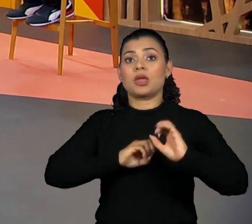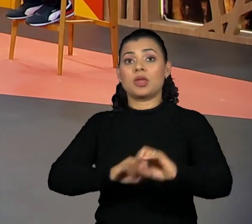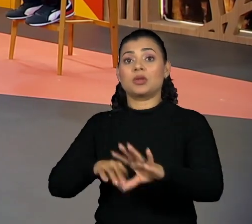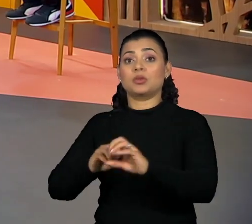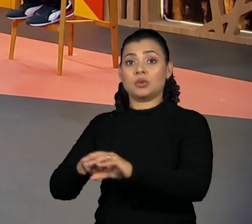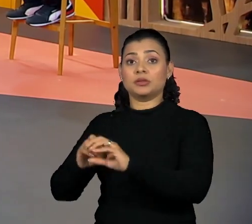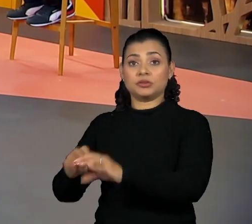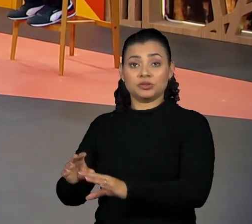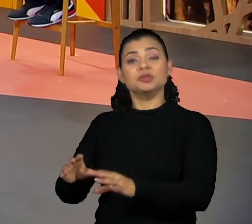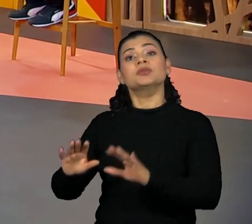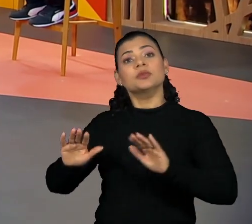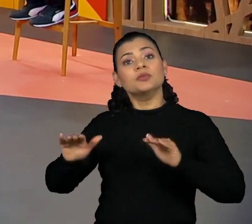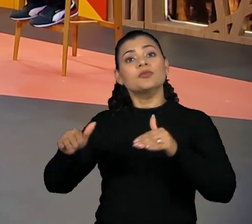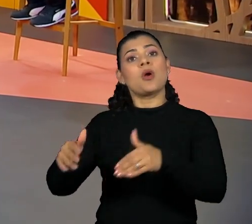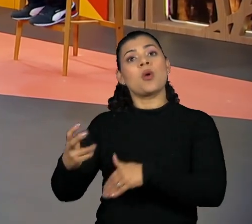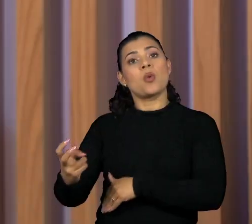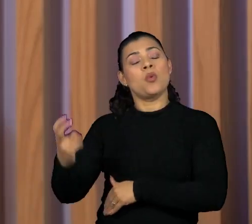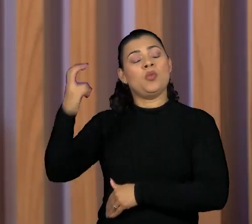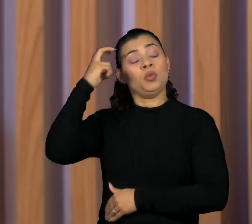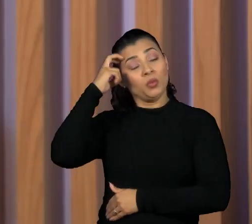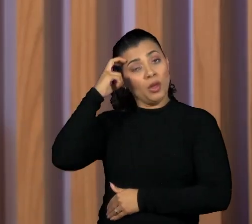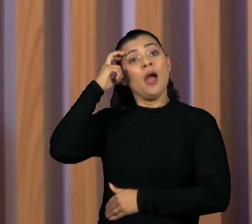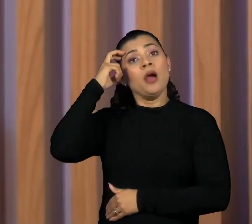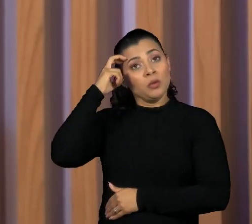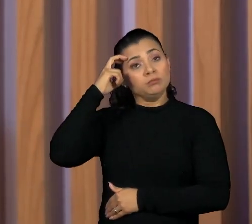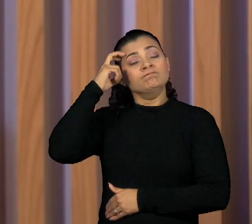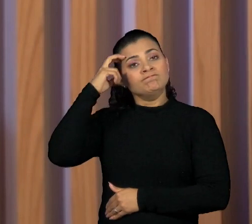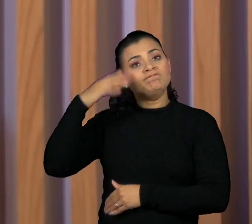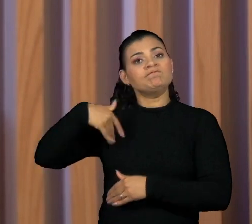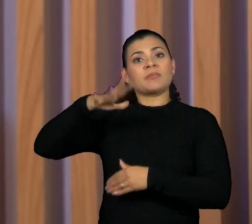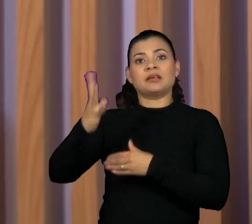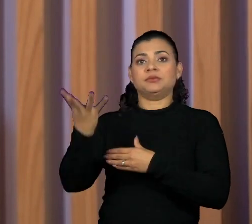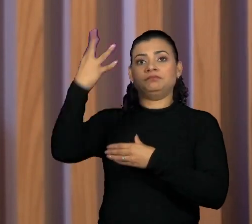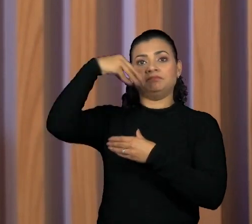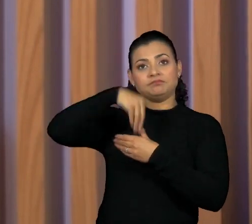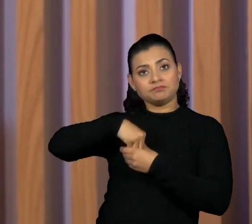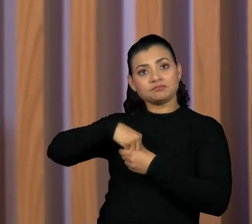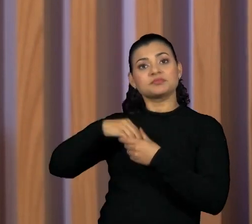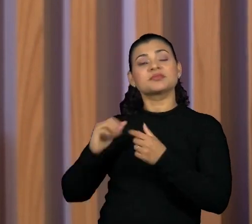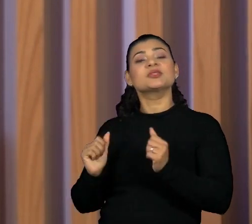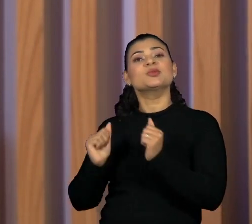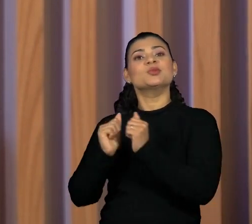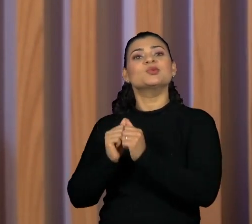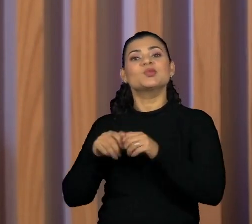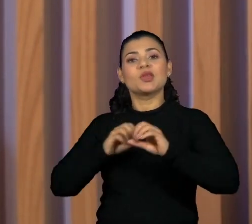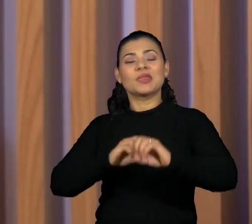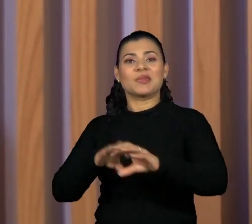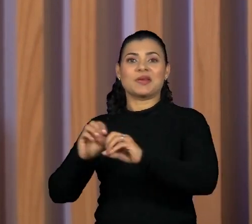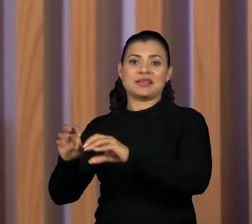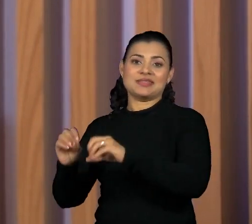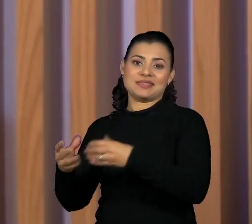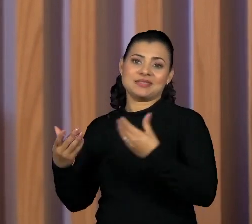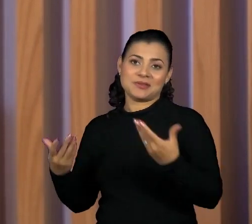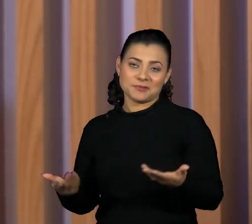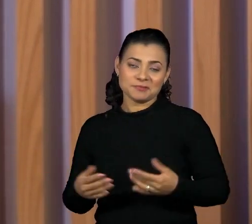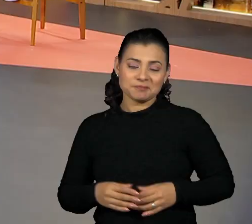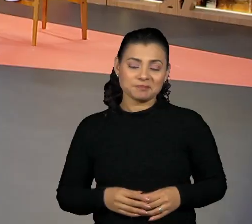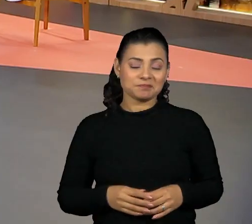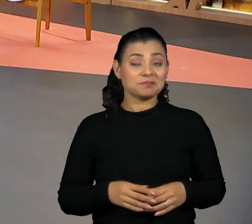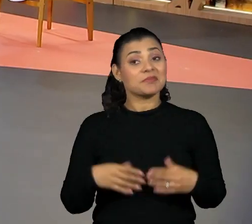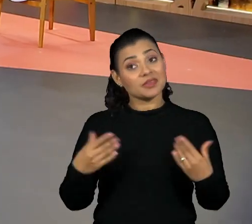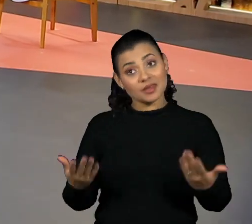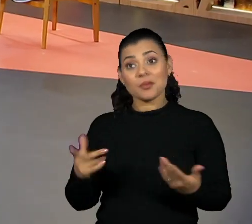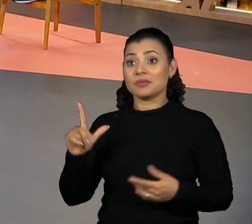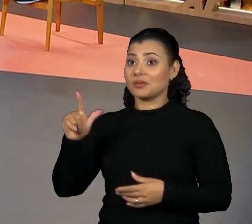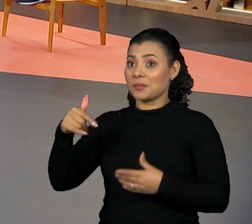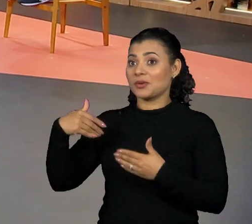educativo, que olha para a cultura nessa dimensão de caminhar junto com a educação, né? Então,